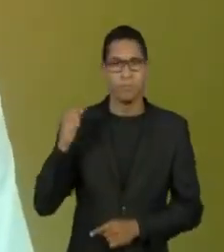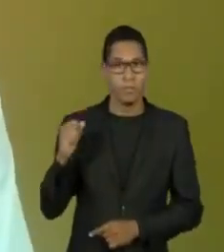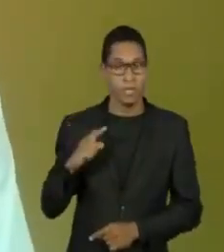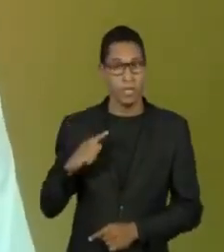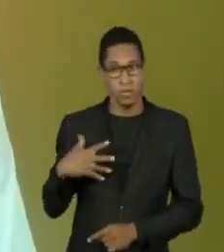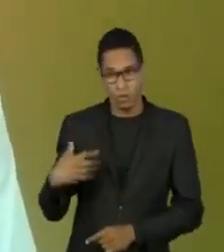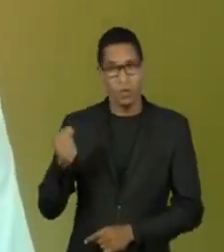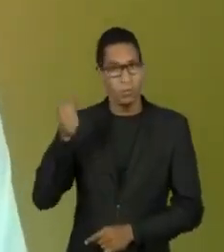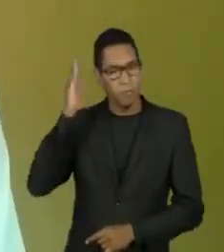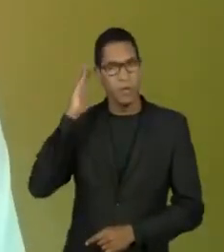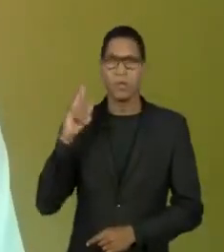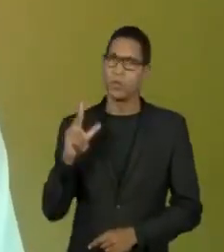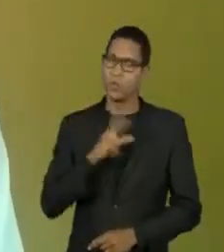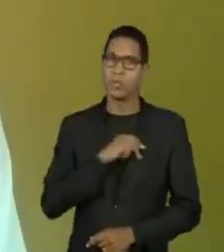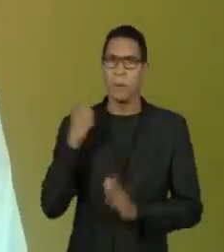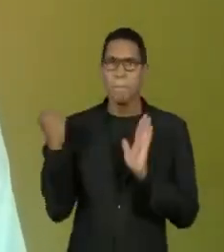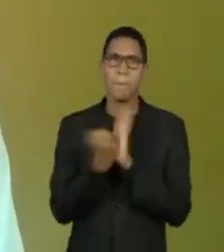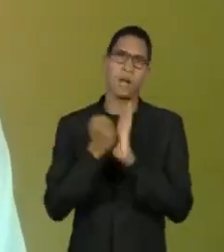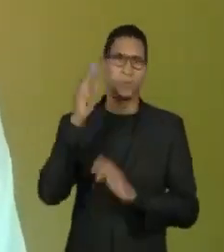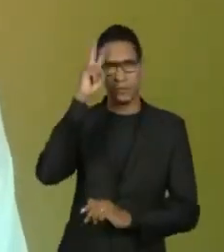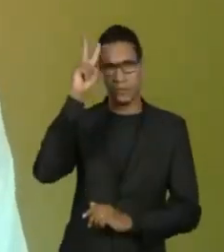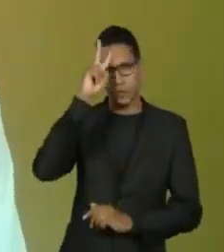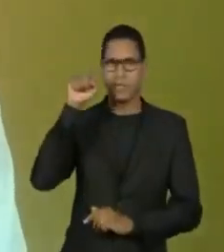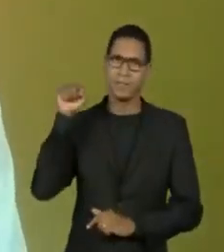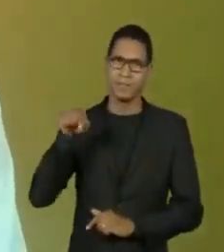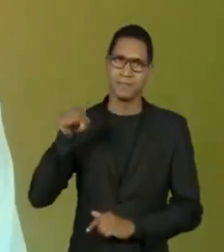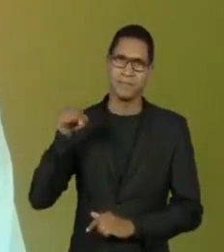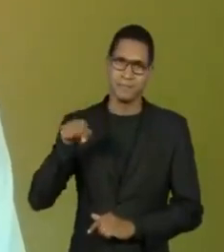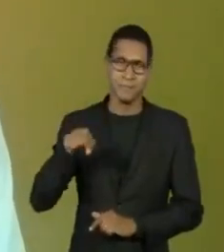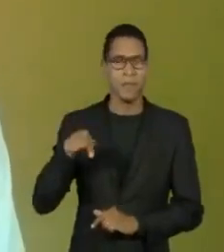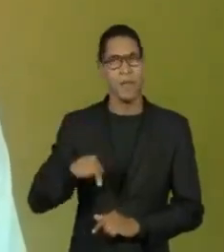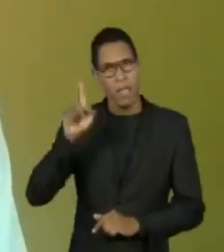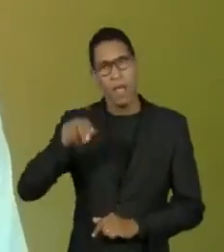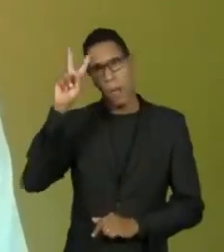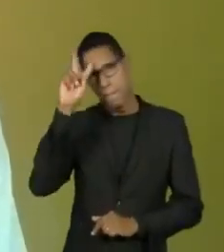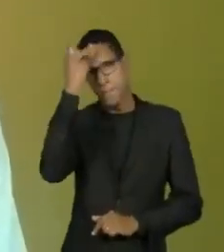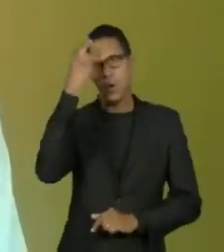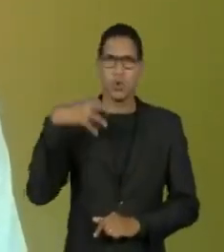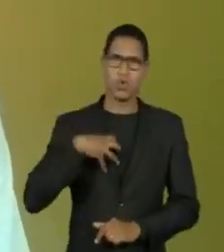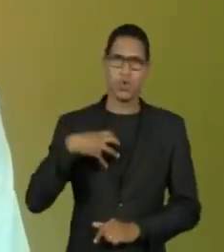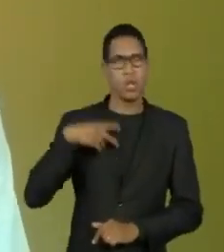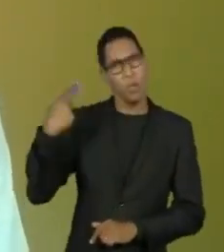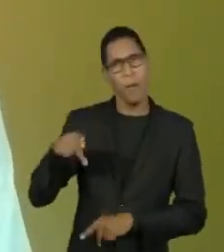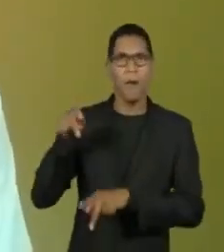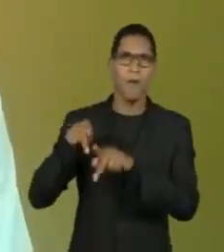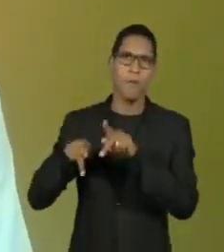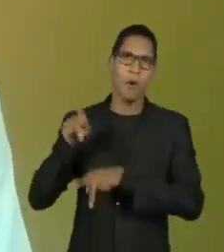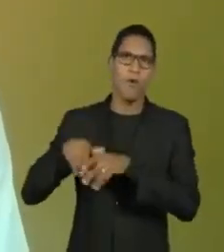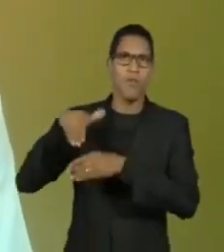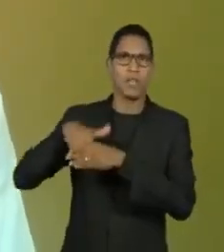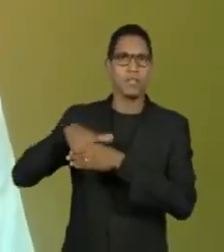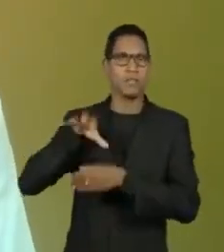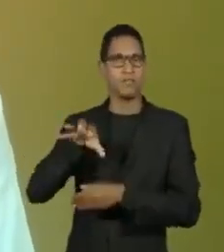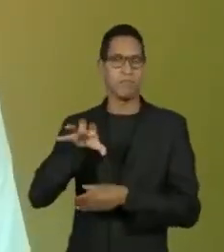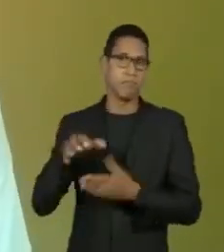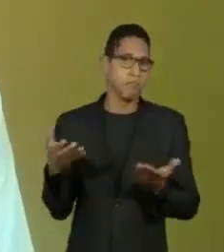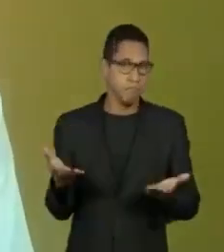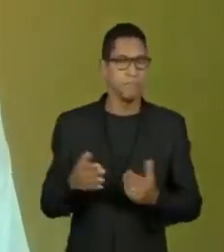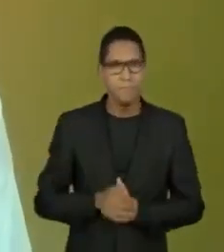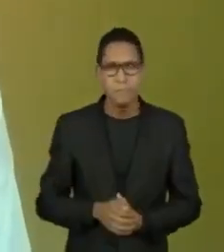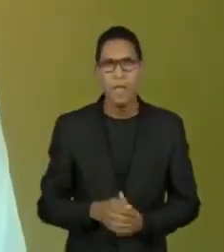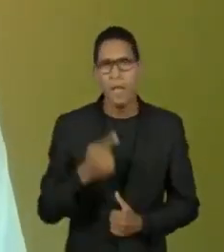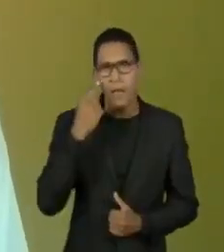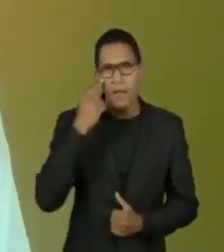é uma história importante nessas eleições e indica uma mudança no padrão de votação nos Estados Unidos. Nós temos visto, por